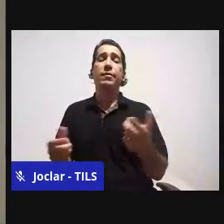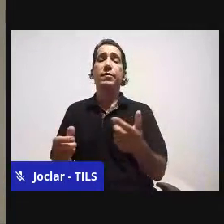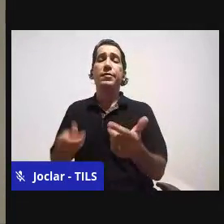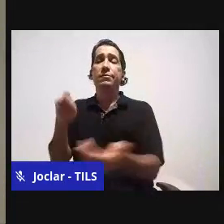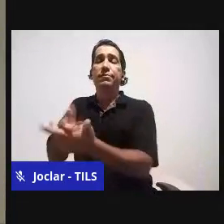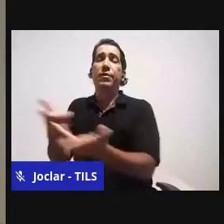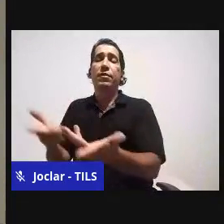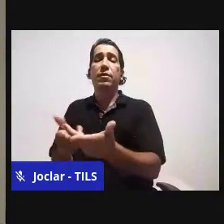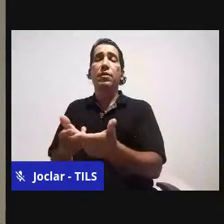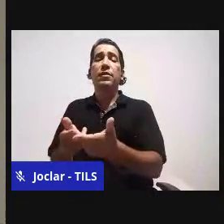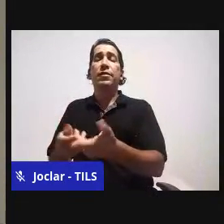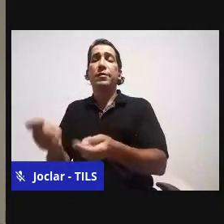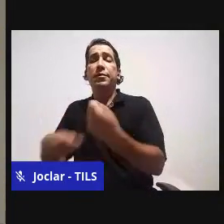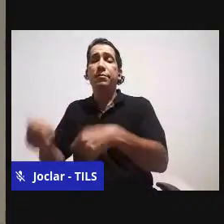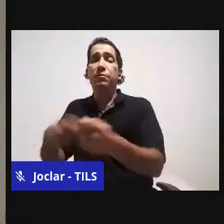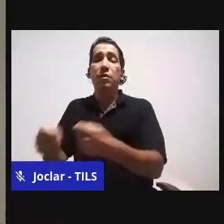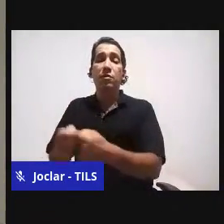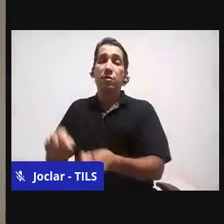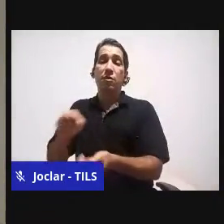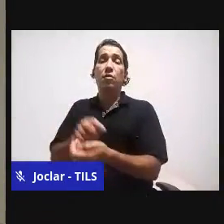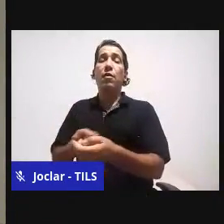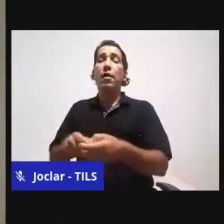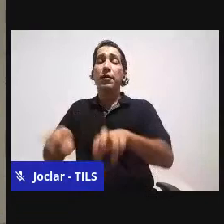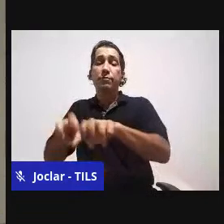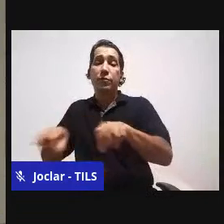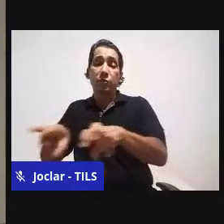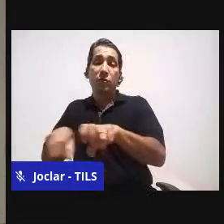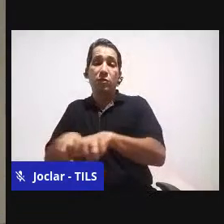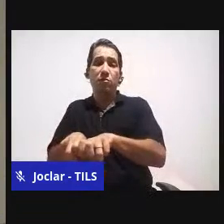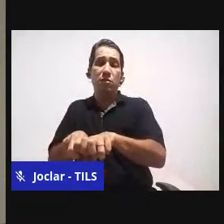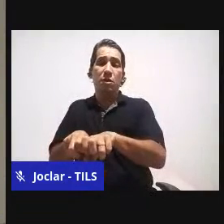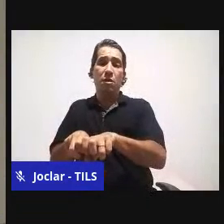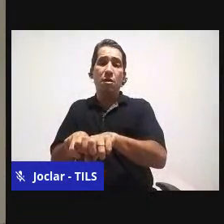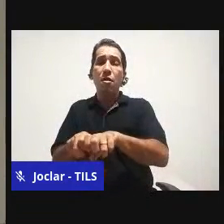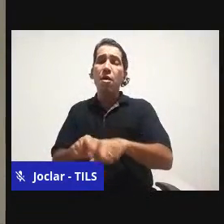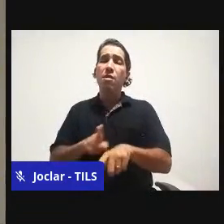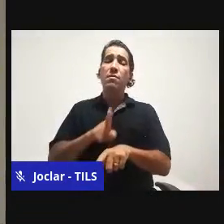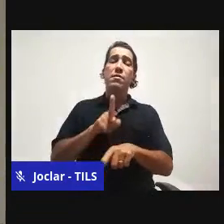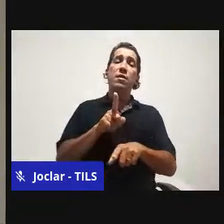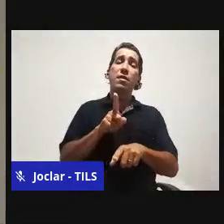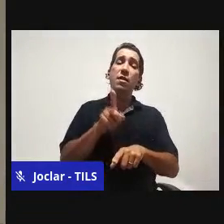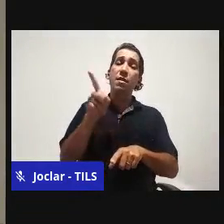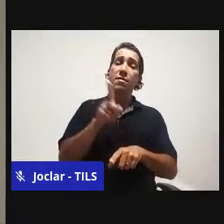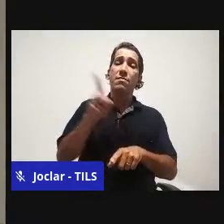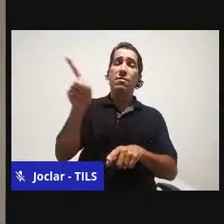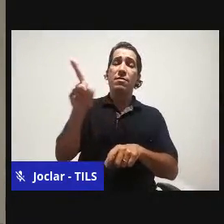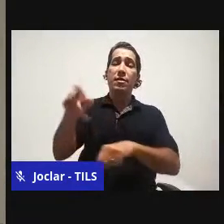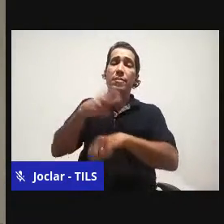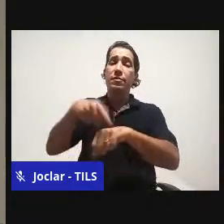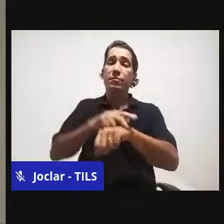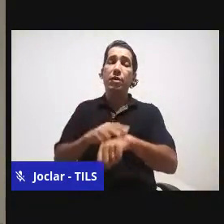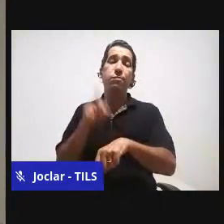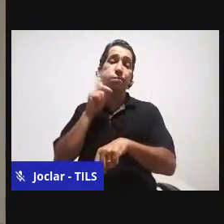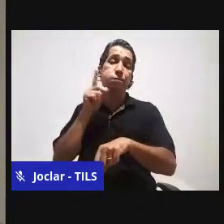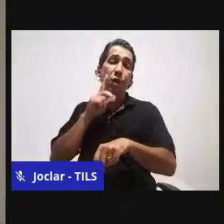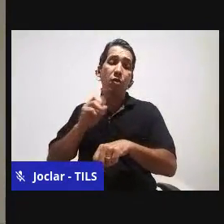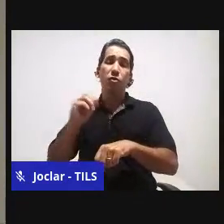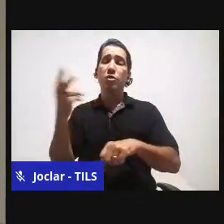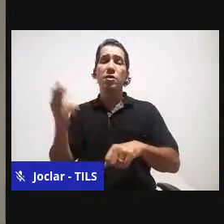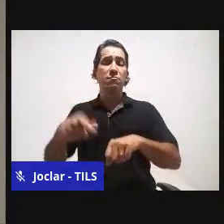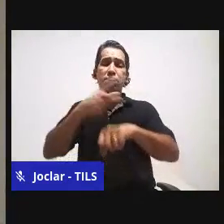nas bolsas, sobretudo nos Estados Unidos, mas em outros países também, 7 já estão no modelo de plataforma digital.